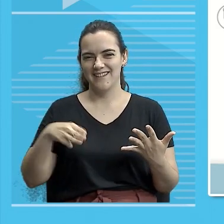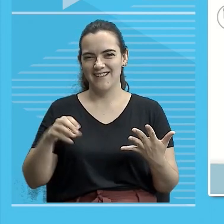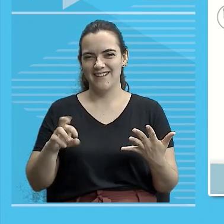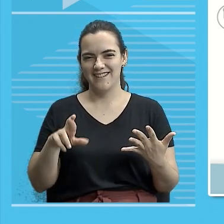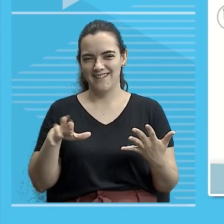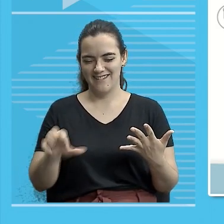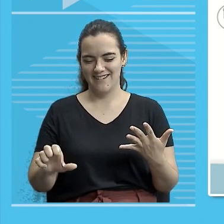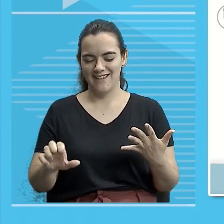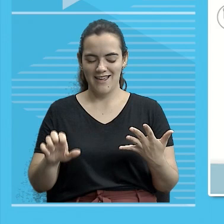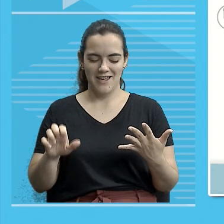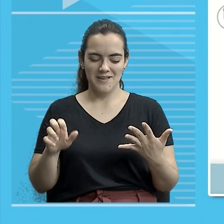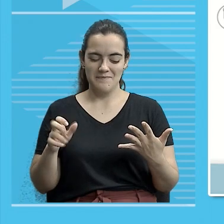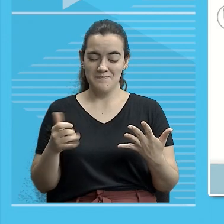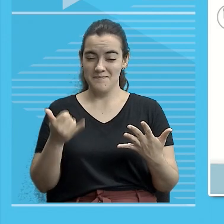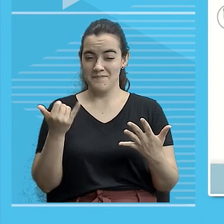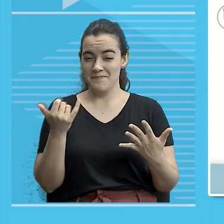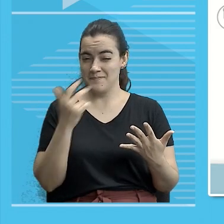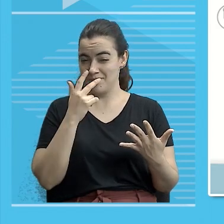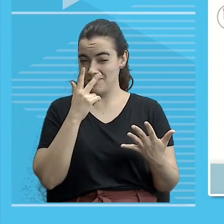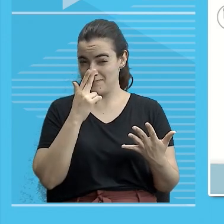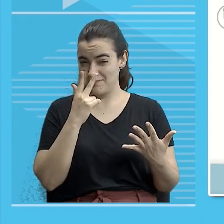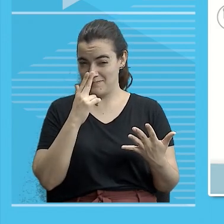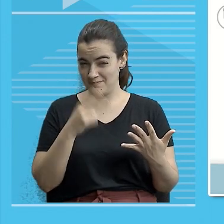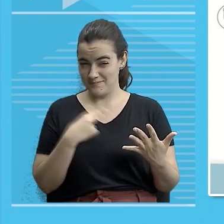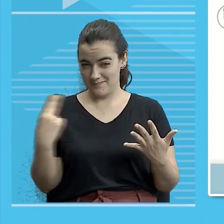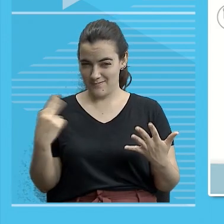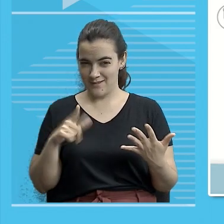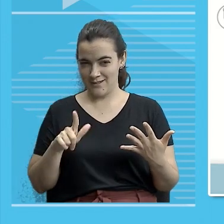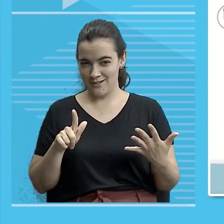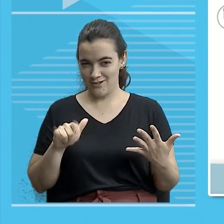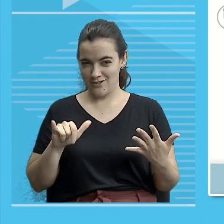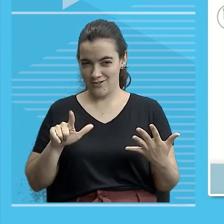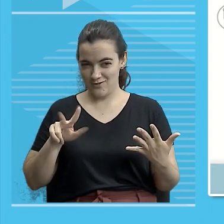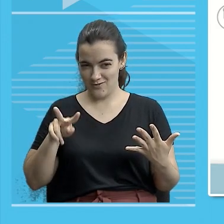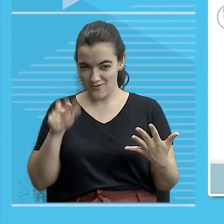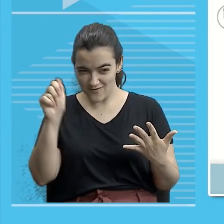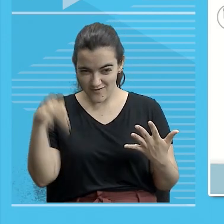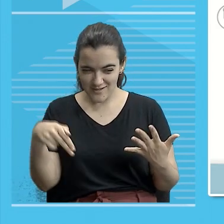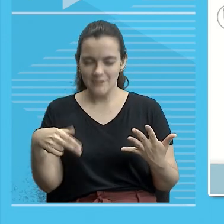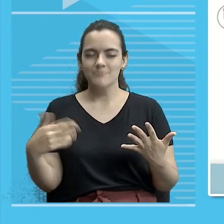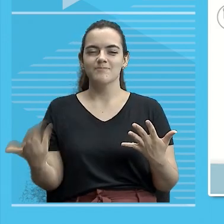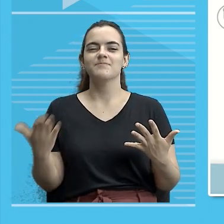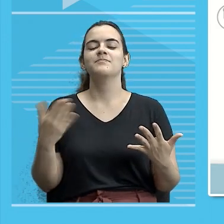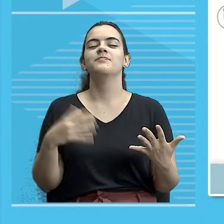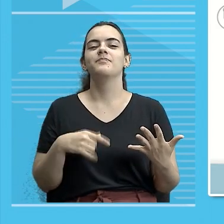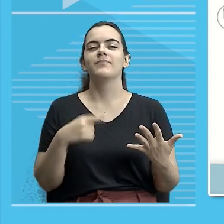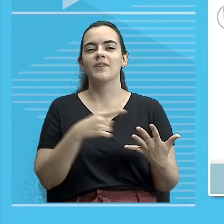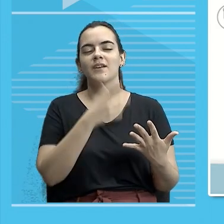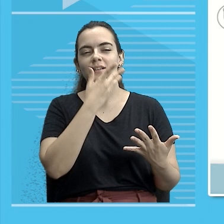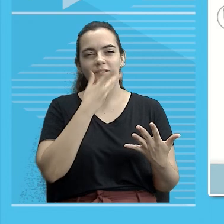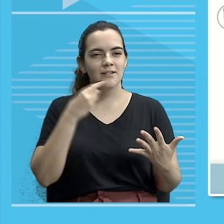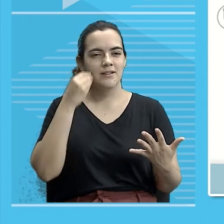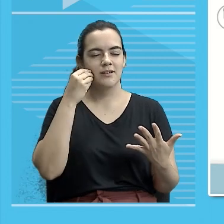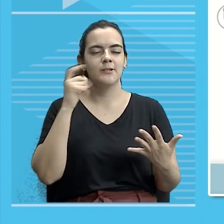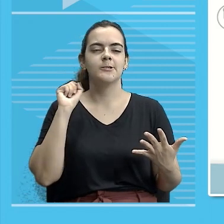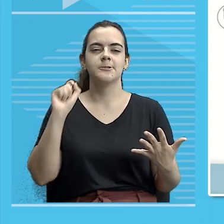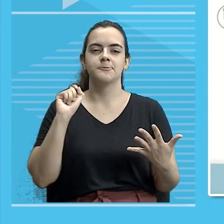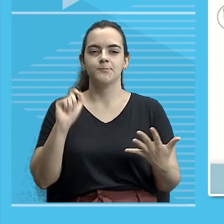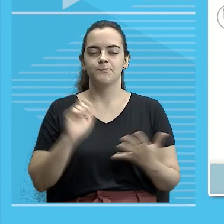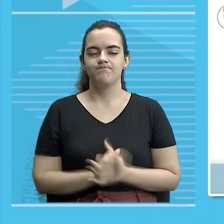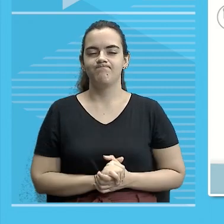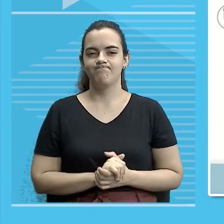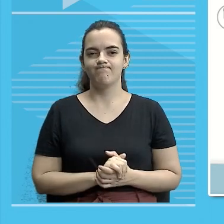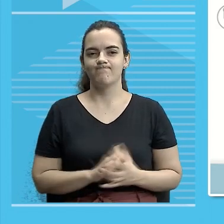quase meu nome ele diz assim qualidade é o grau